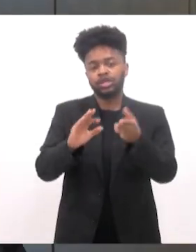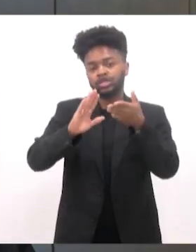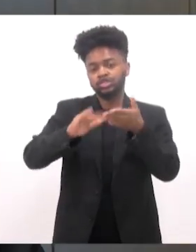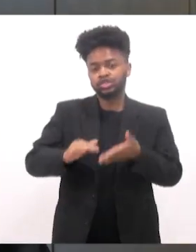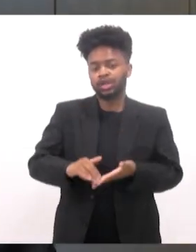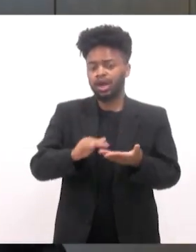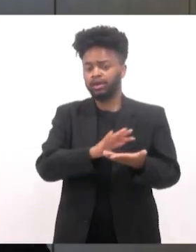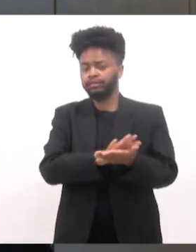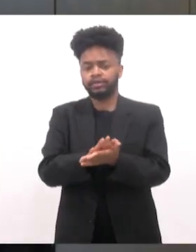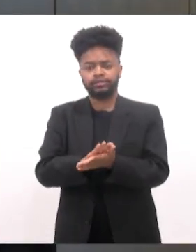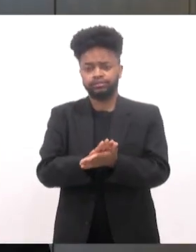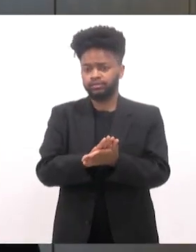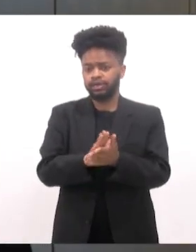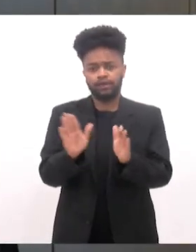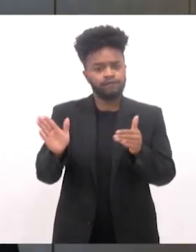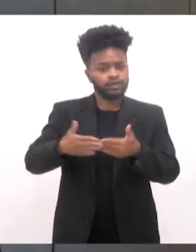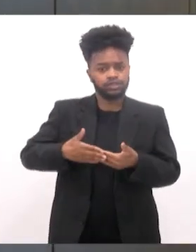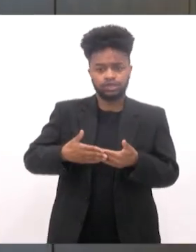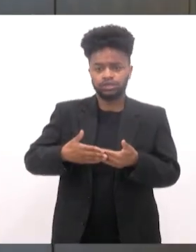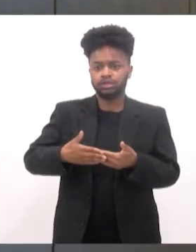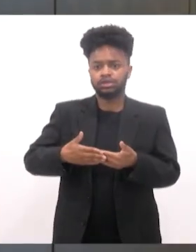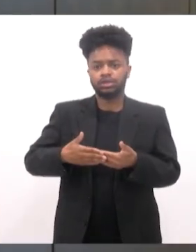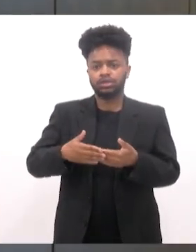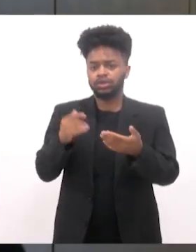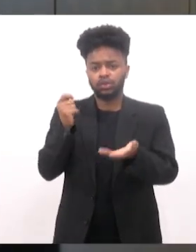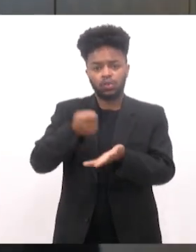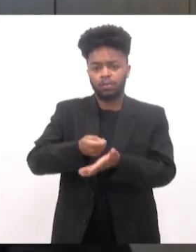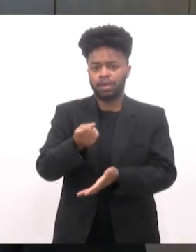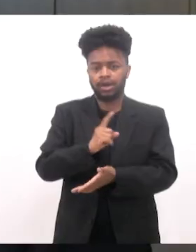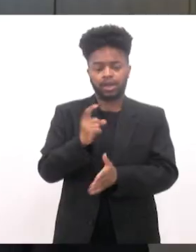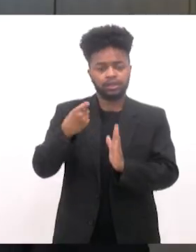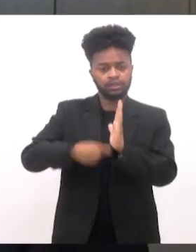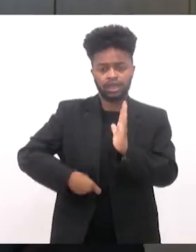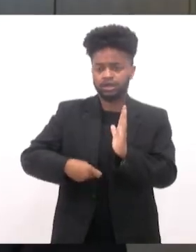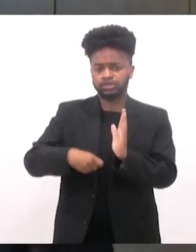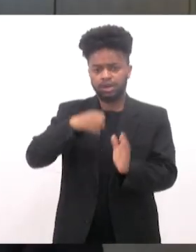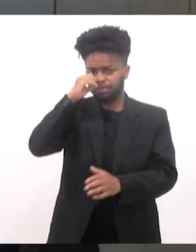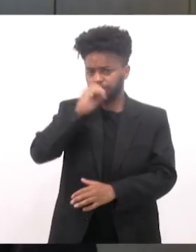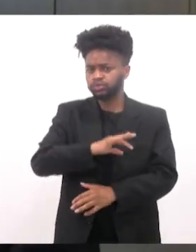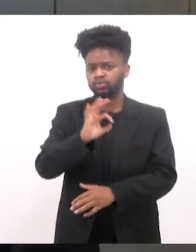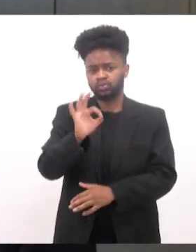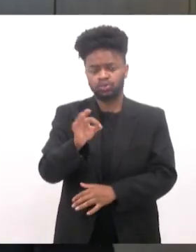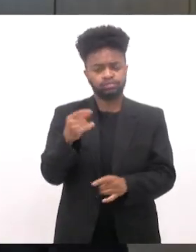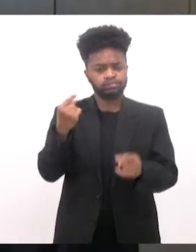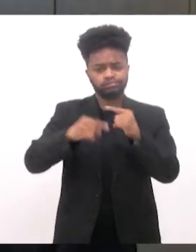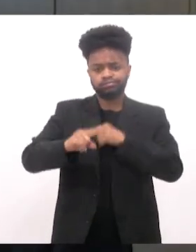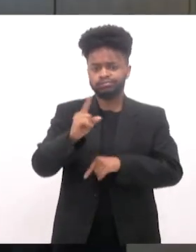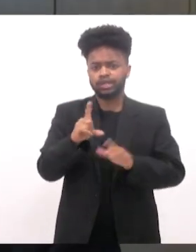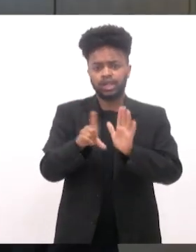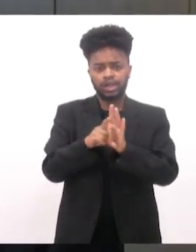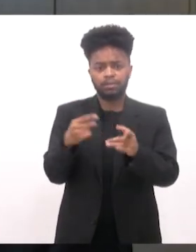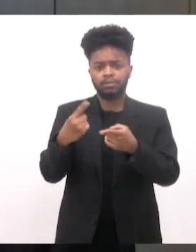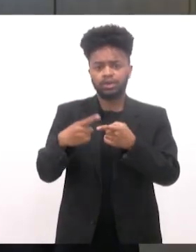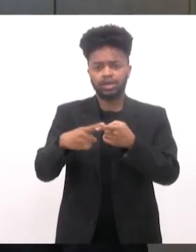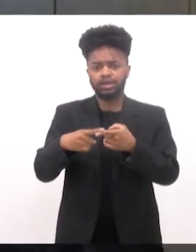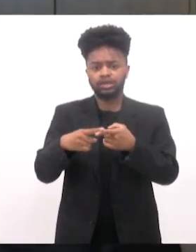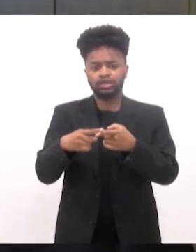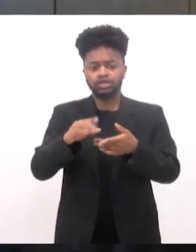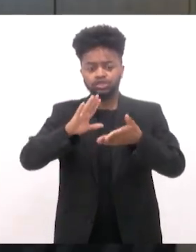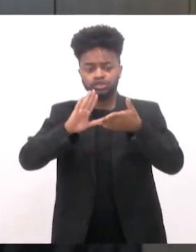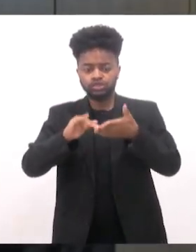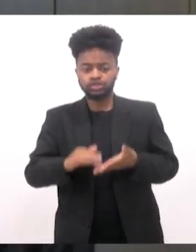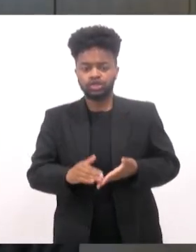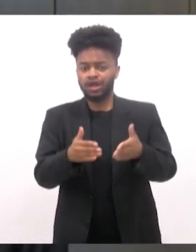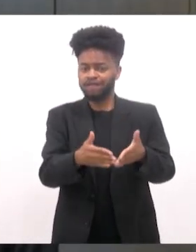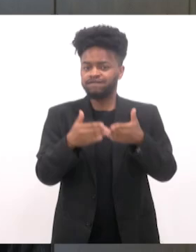acabar, finalizar e não deixar cobrar essa taxa absurda, ilegal, que só afasta o turismo, o emprego,